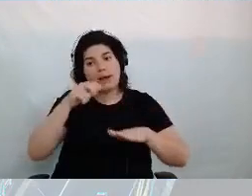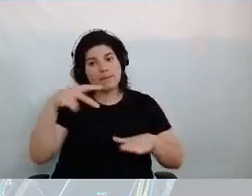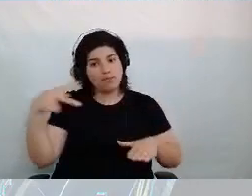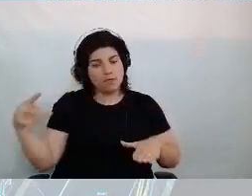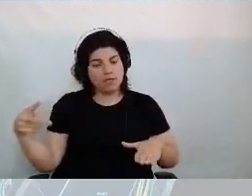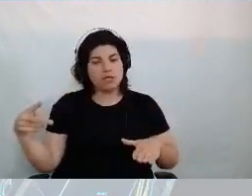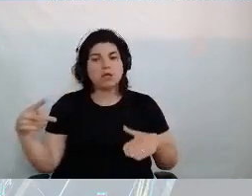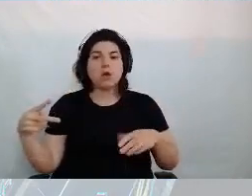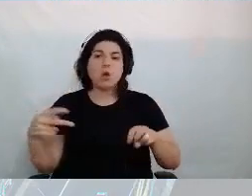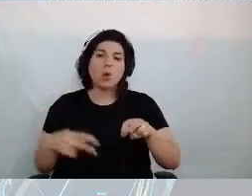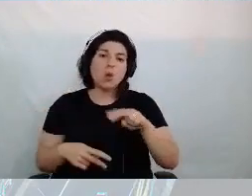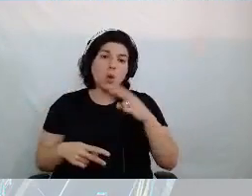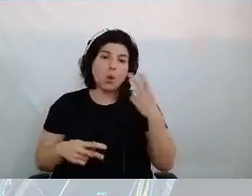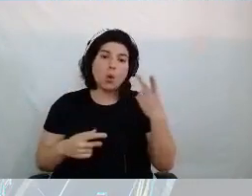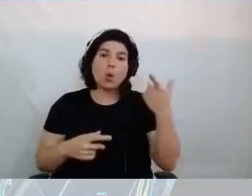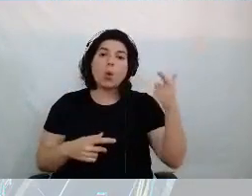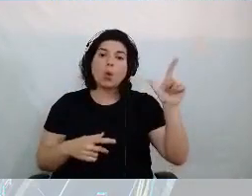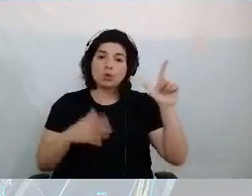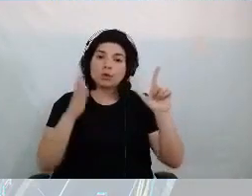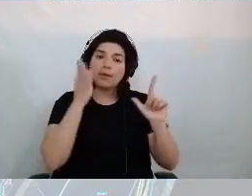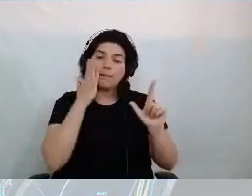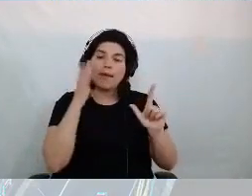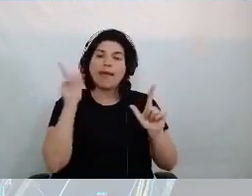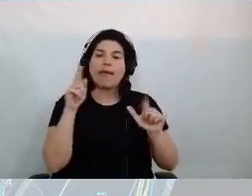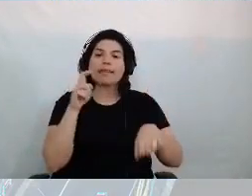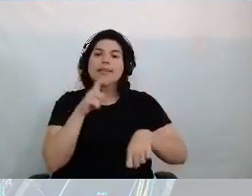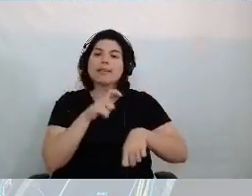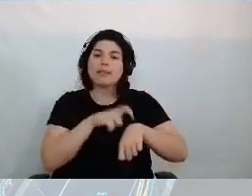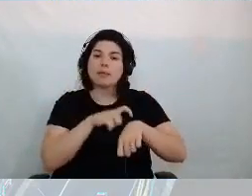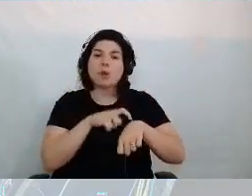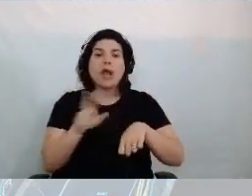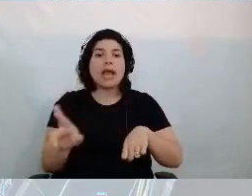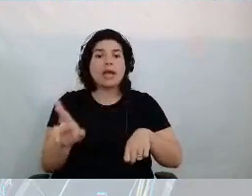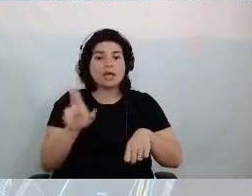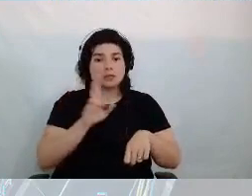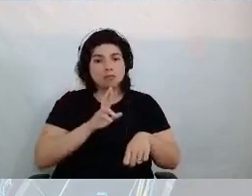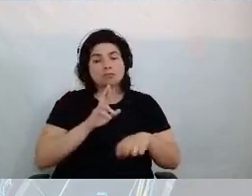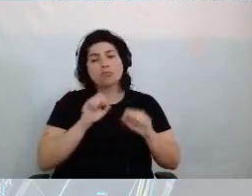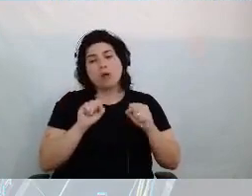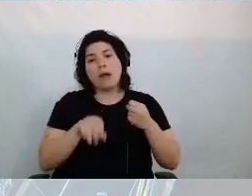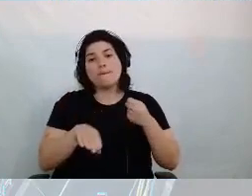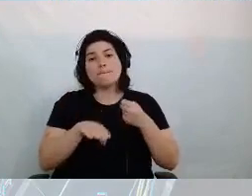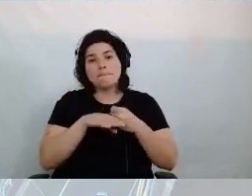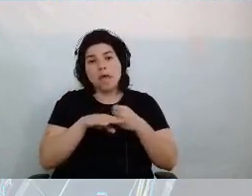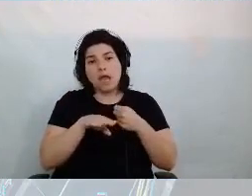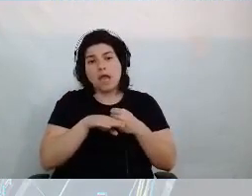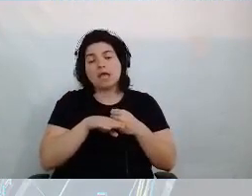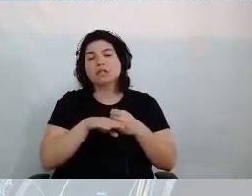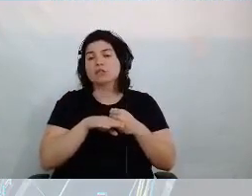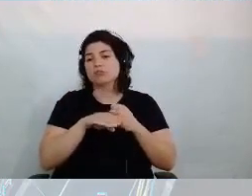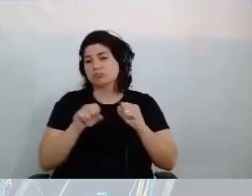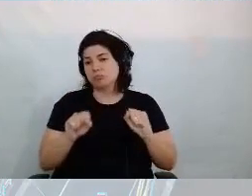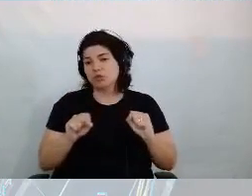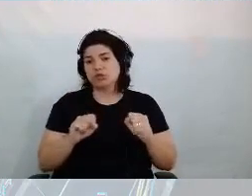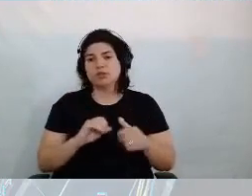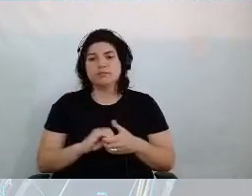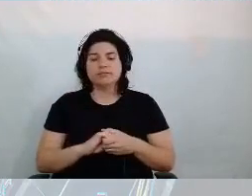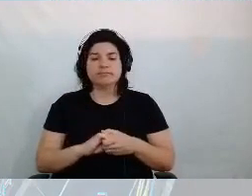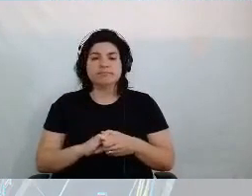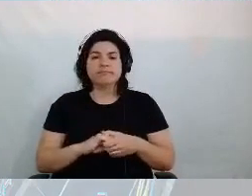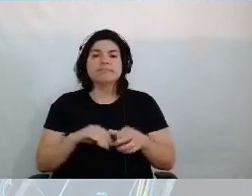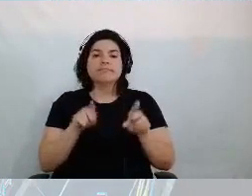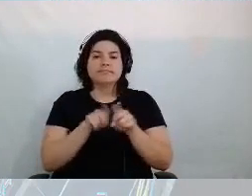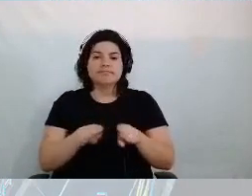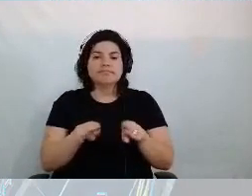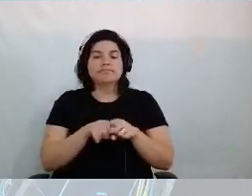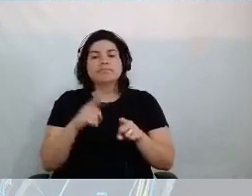Outra métrica comum é o tempo de resposta, pode ser a média, pode ser os percentis. Métricas também que